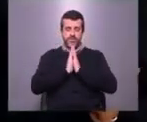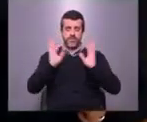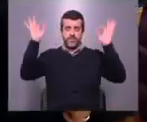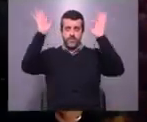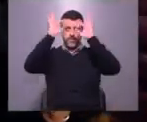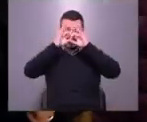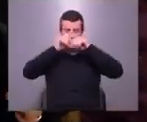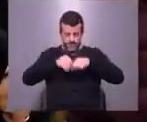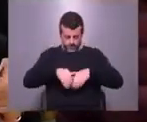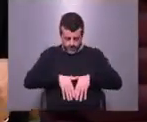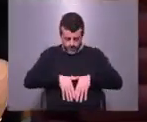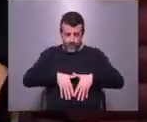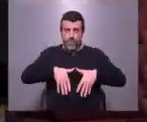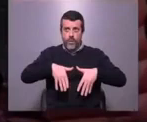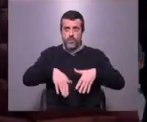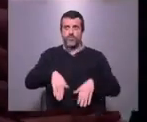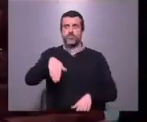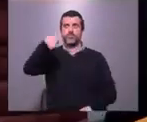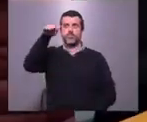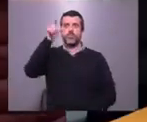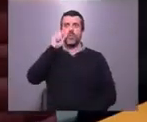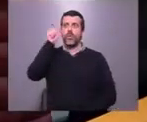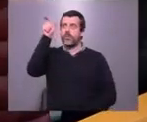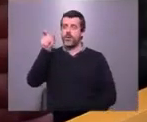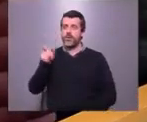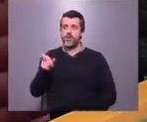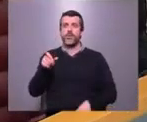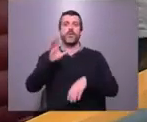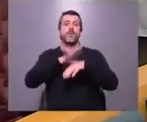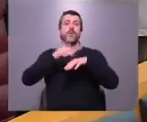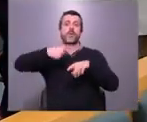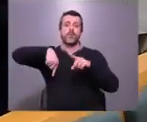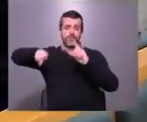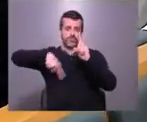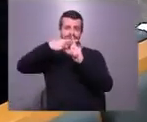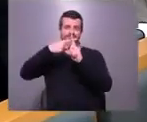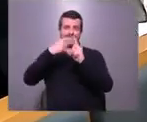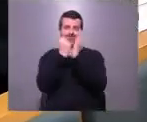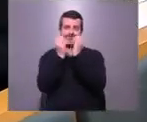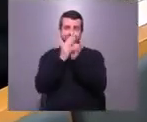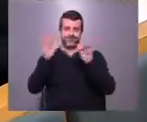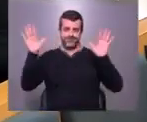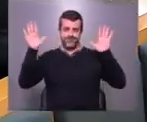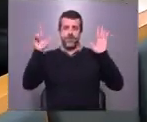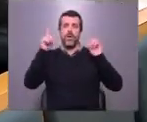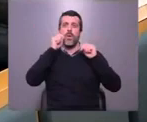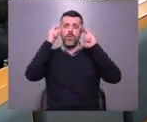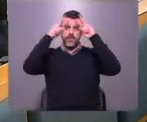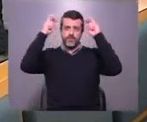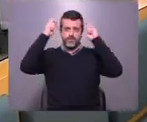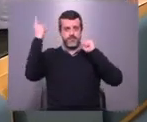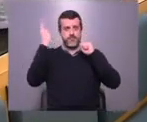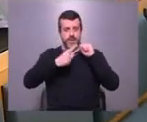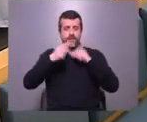Espírito Santo no seio da Virgem Maria e se fez homem. Também por nós foi crucificado, sob Pôncio